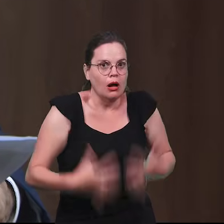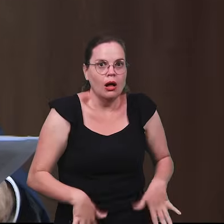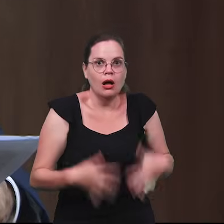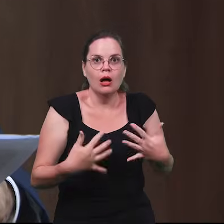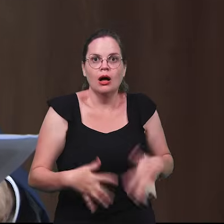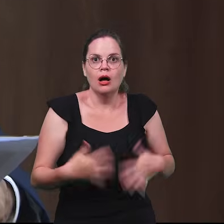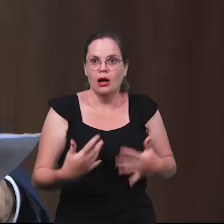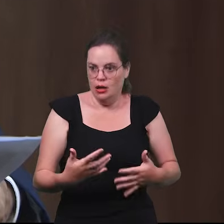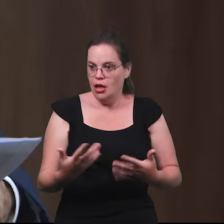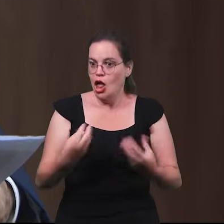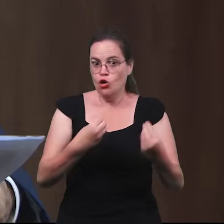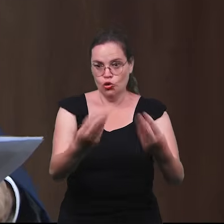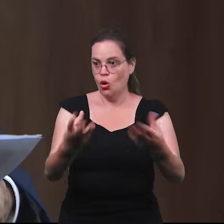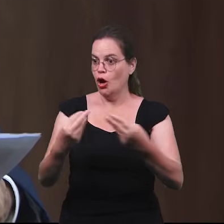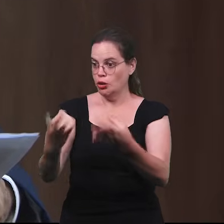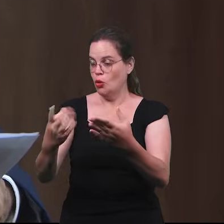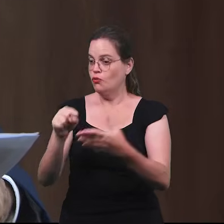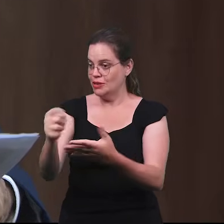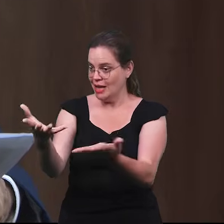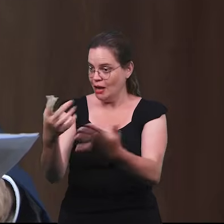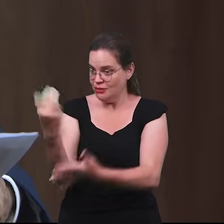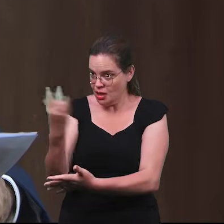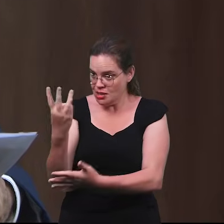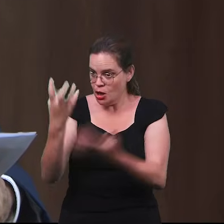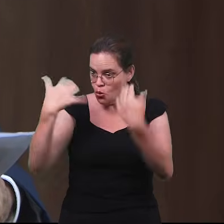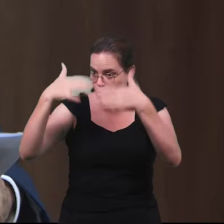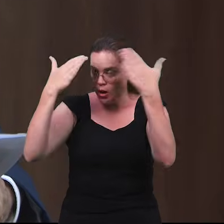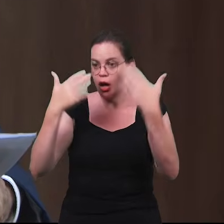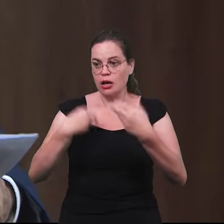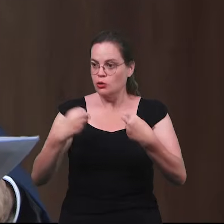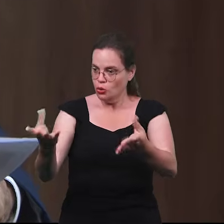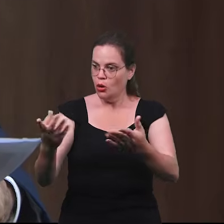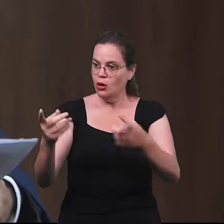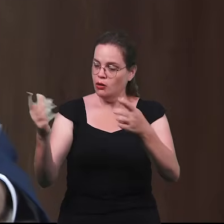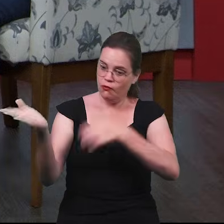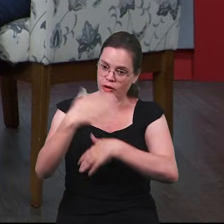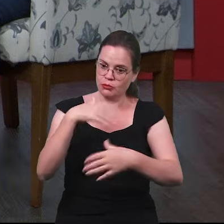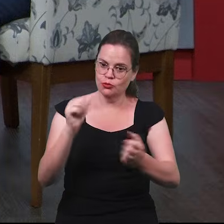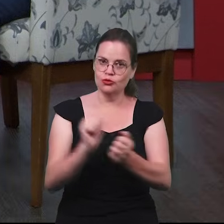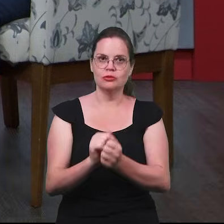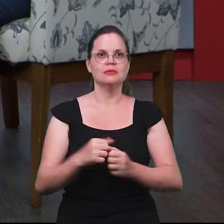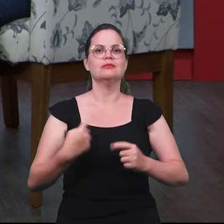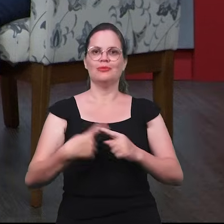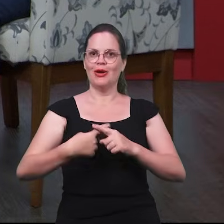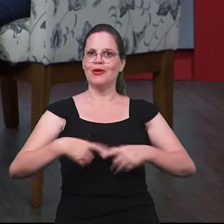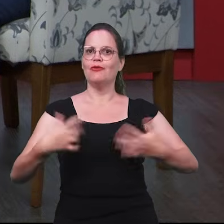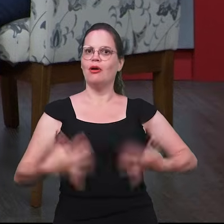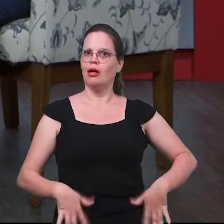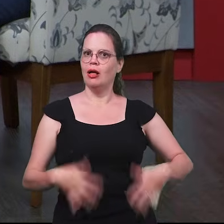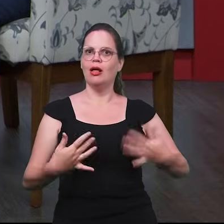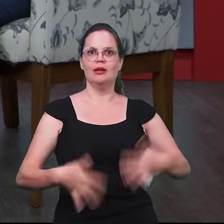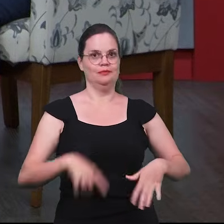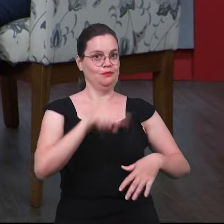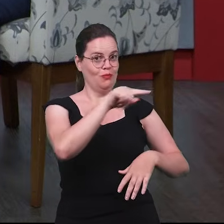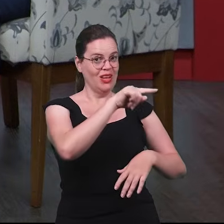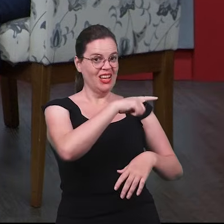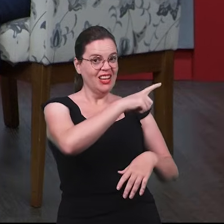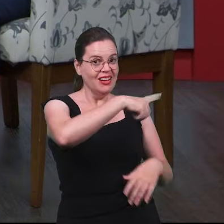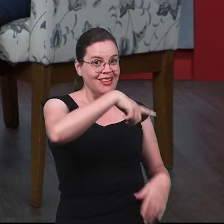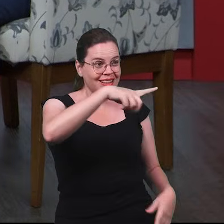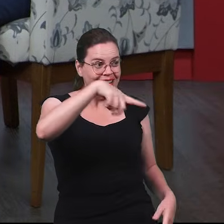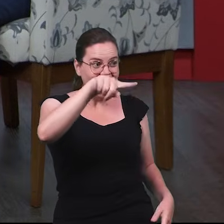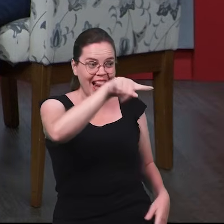terceiro lugar no reino para quem decifrasse. De tão intensa que foi a mensagem. De tão intensa que